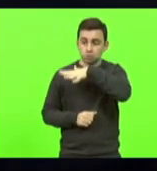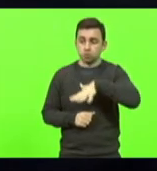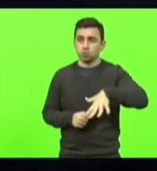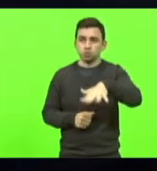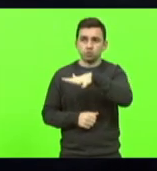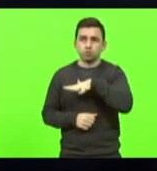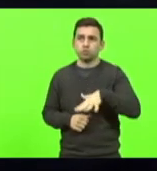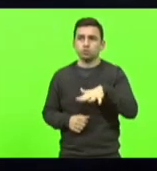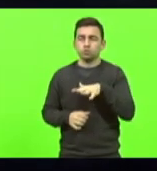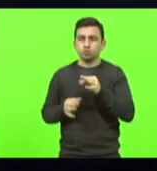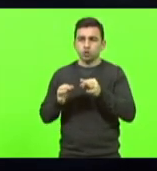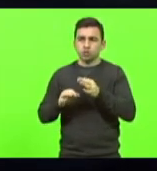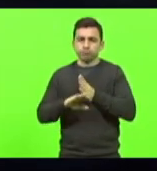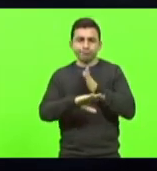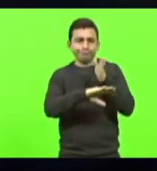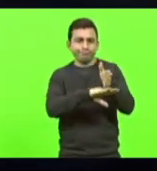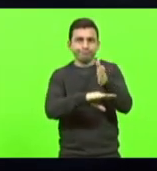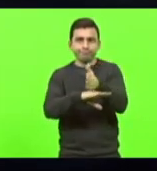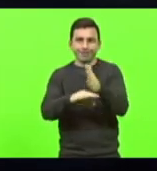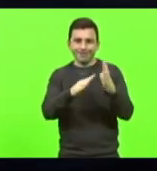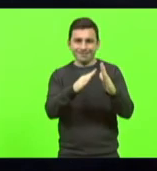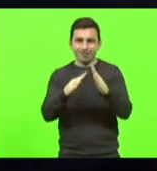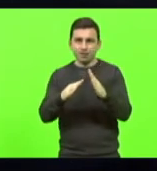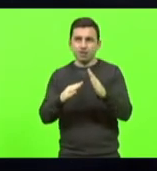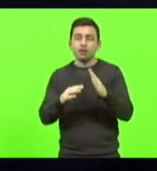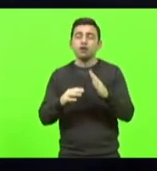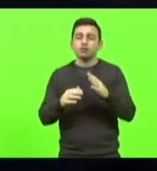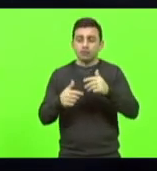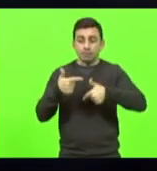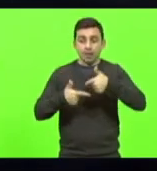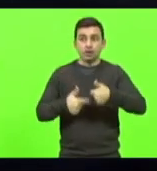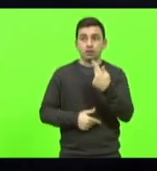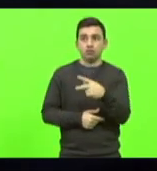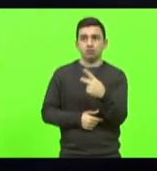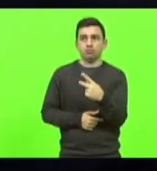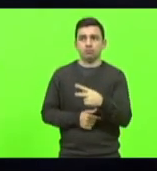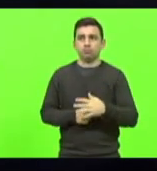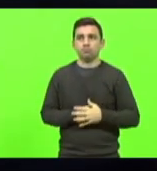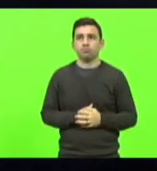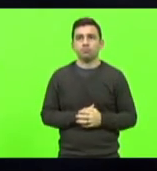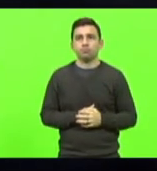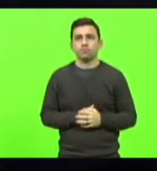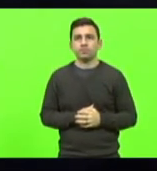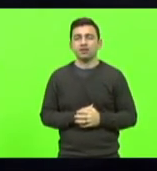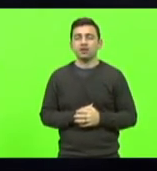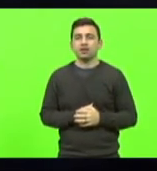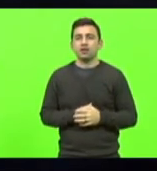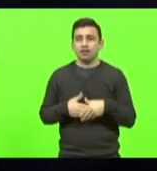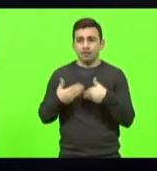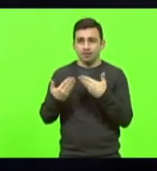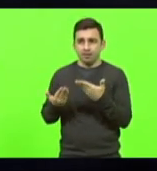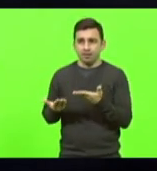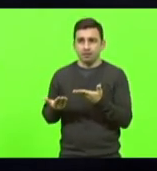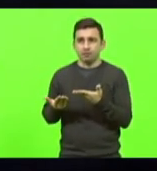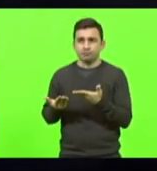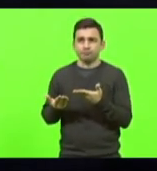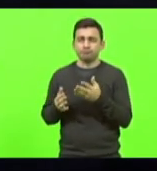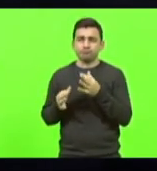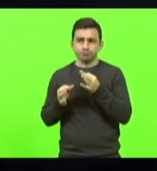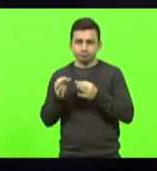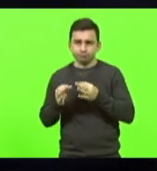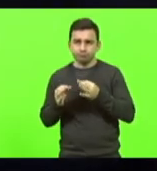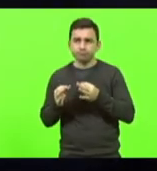e com o risco que Eles correm os efeitos a sua função Os oficiais de justiça São uma espécie